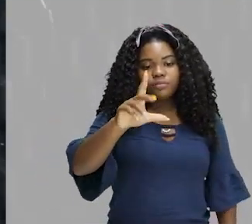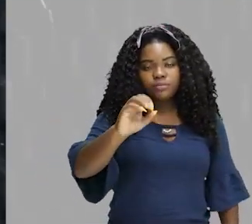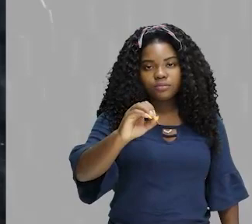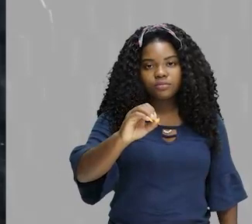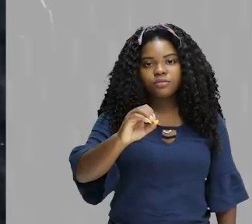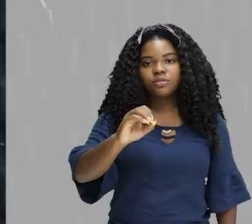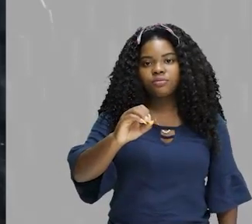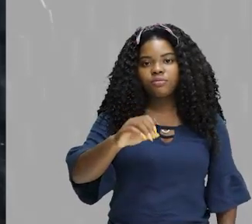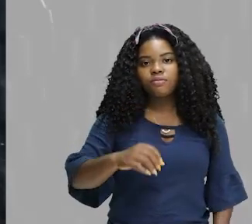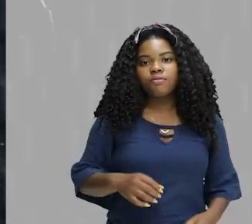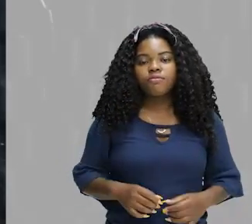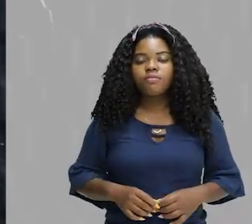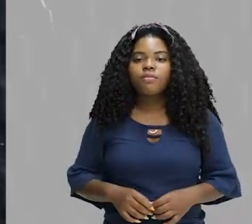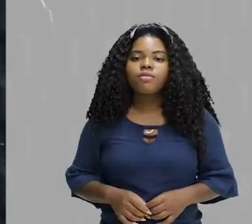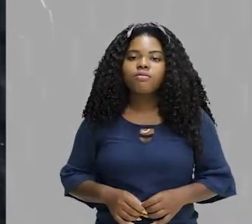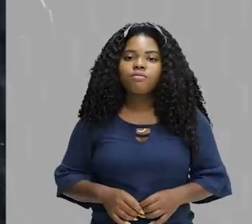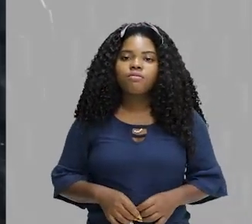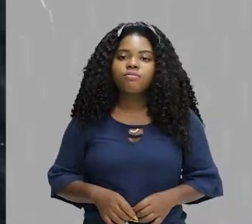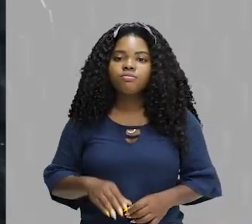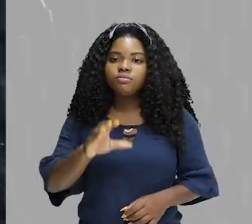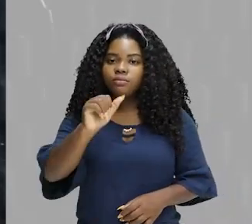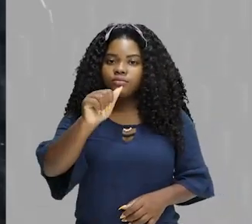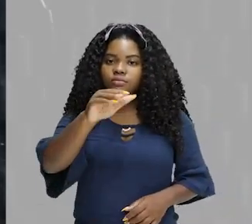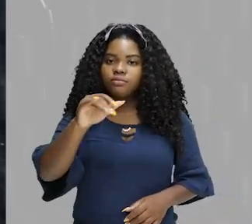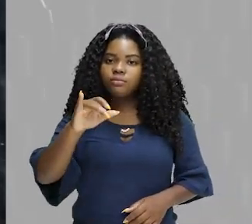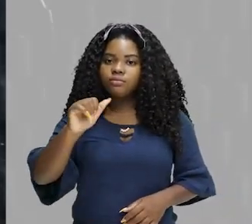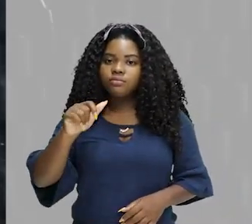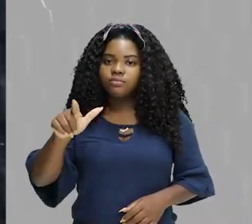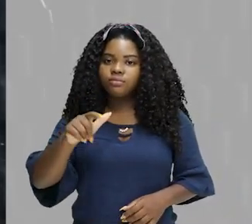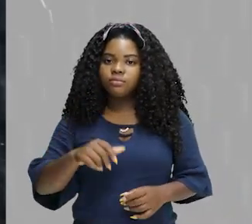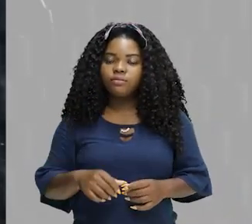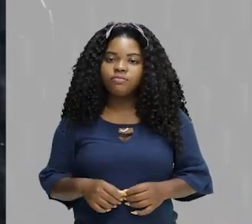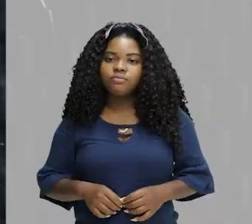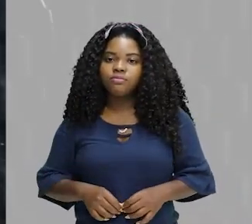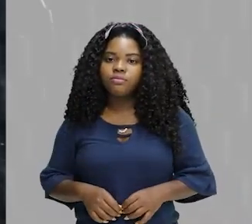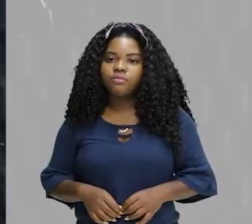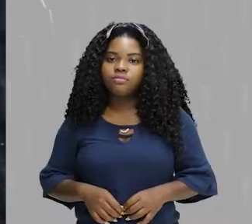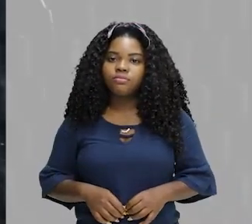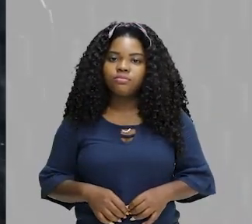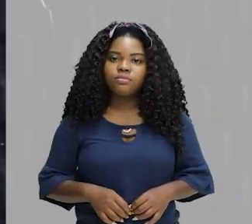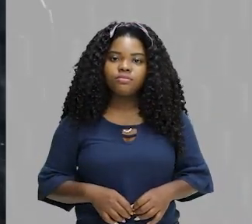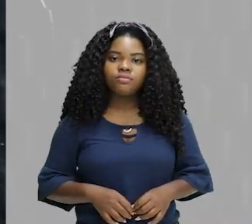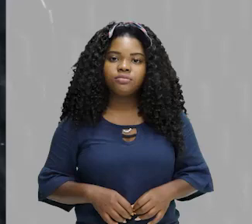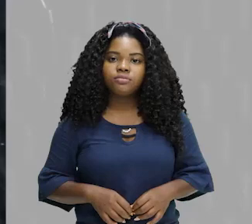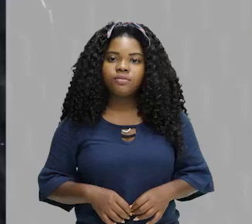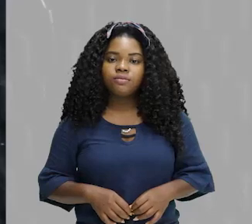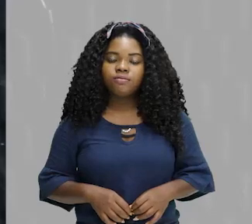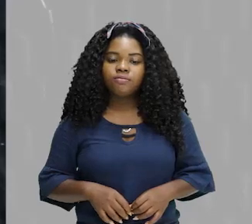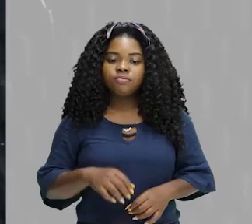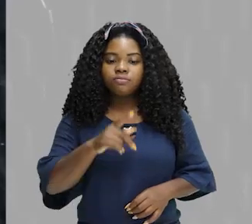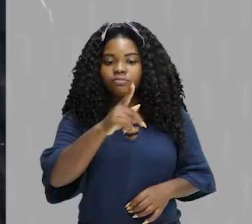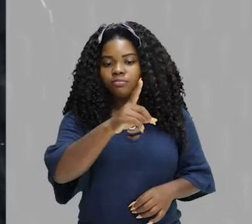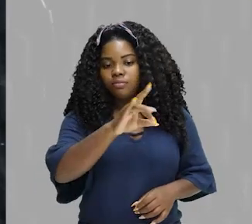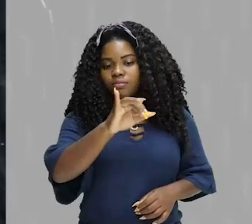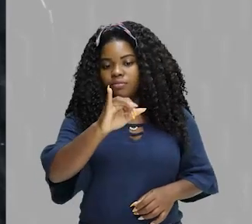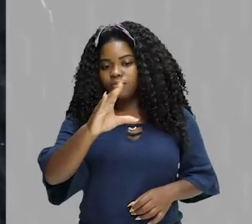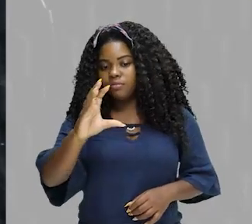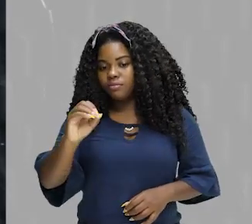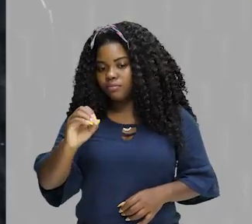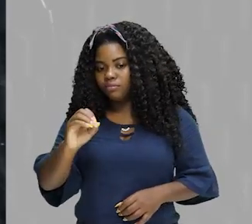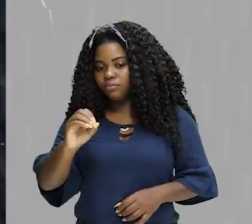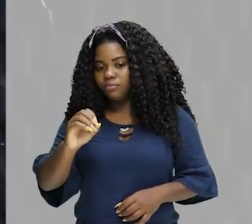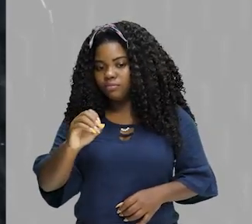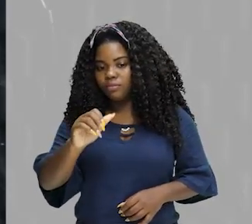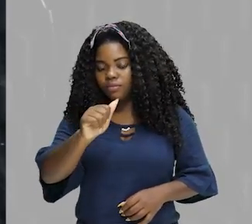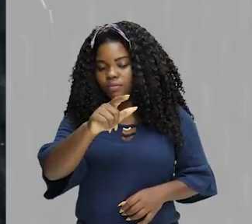raízes axial, na verdade, é raiz axial ou pivotante. Nas dicotiledôneas tem raiz axial